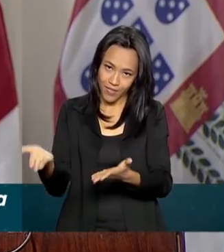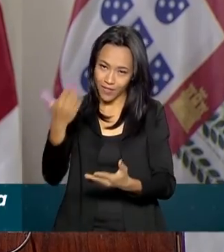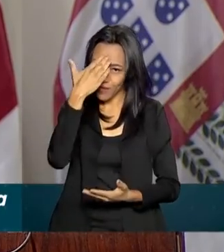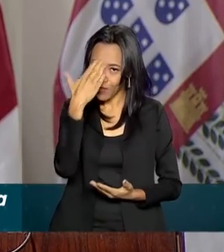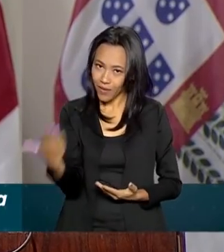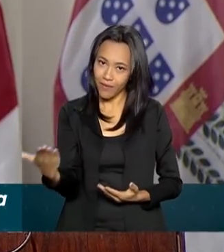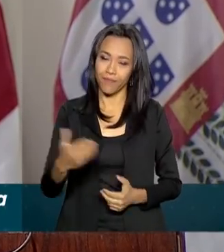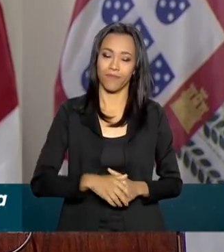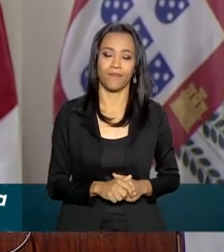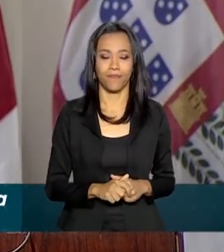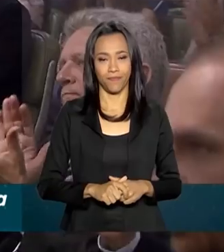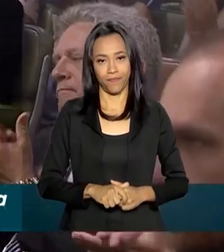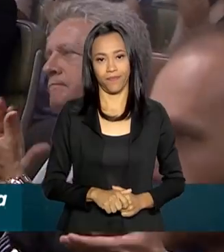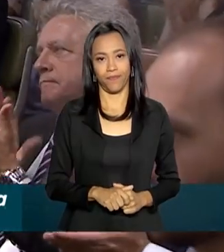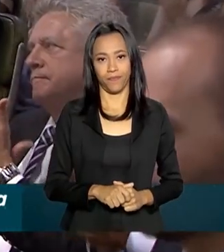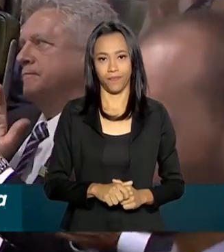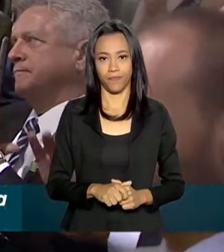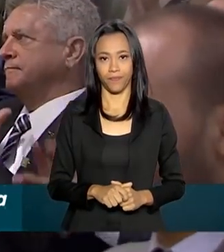obrigado